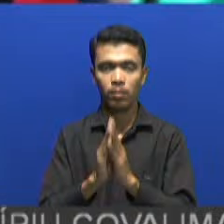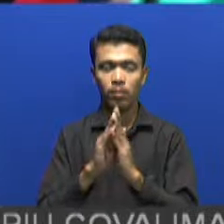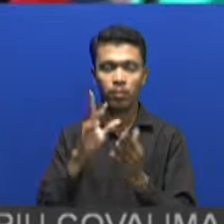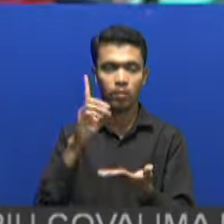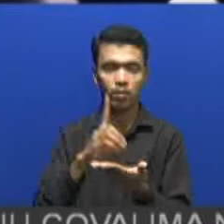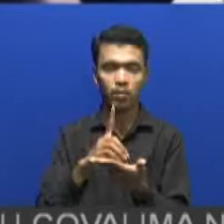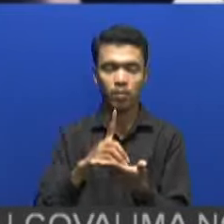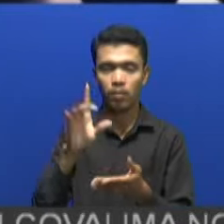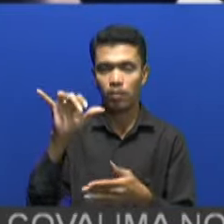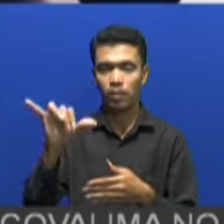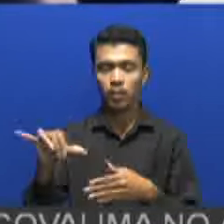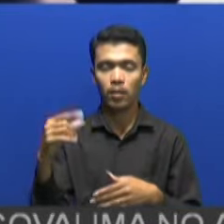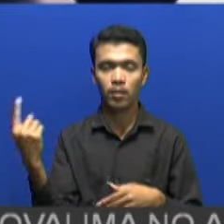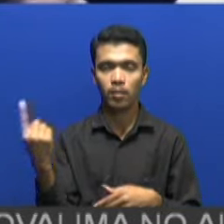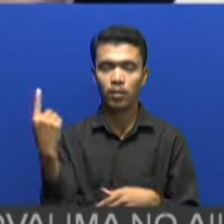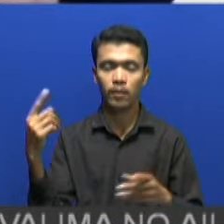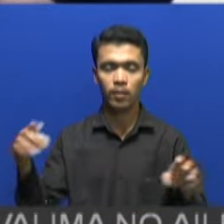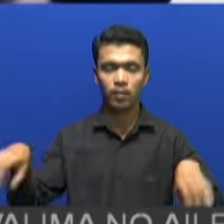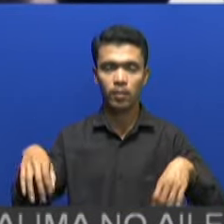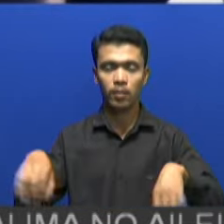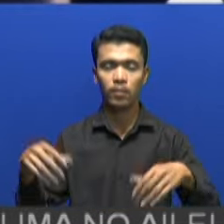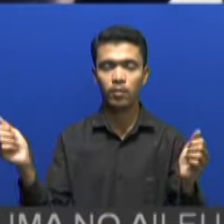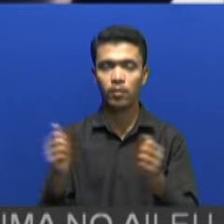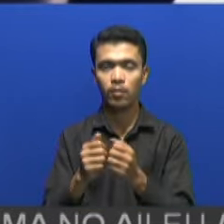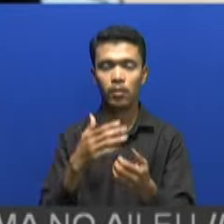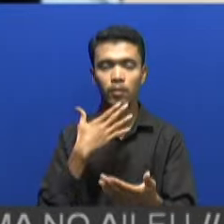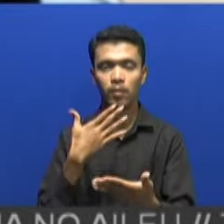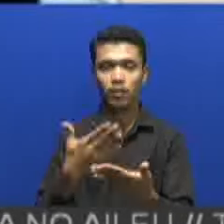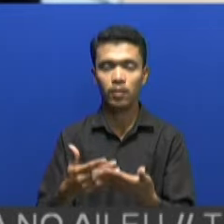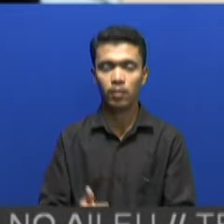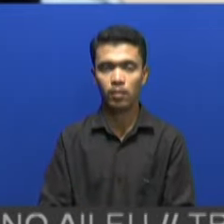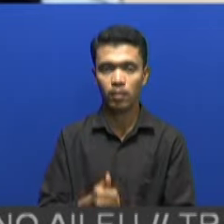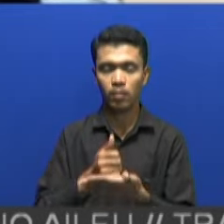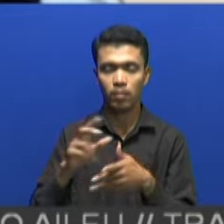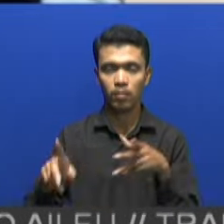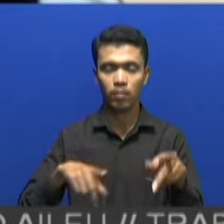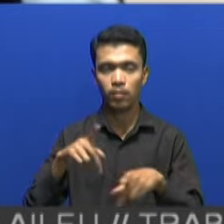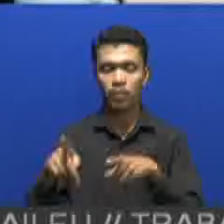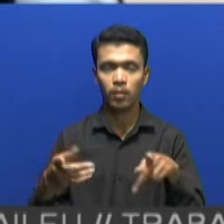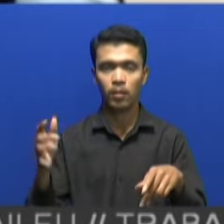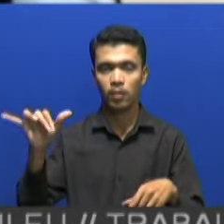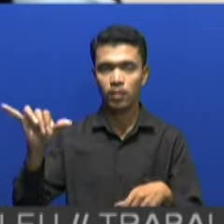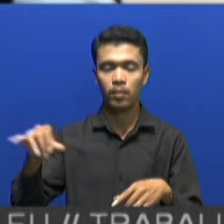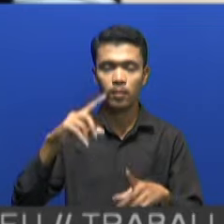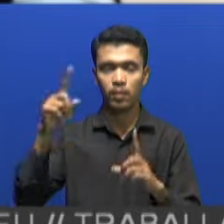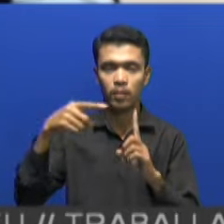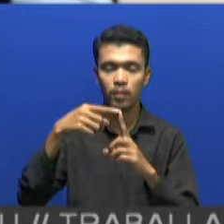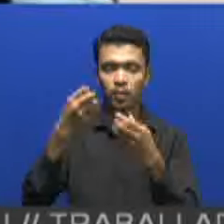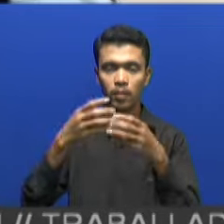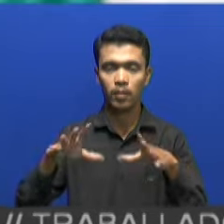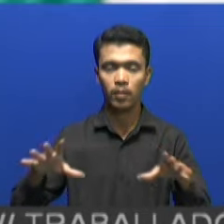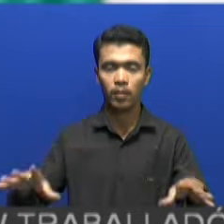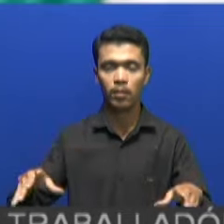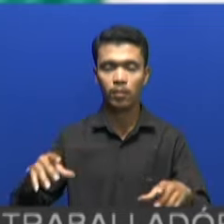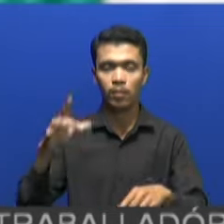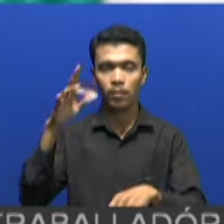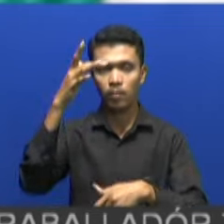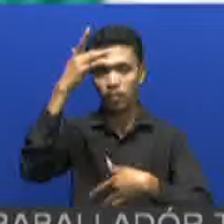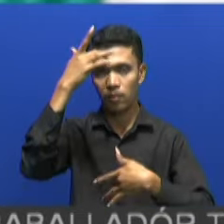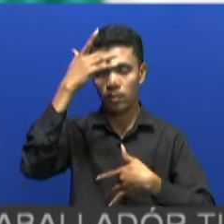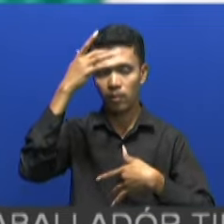sira atu na fatin servisu hodiak tune bela tene komunari sira maske elimina ona moras malaria.